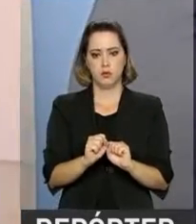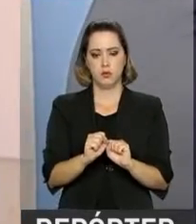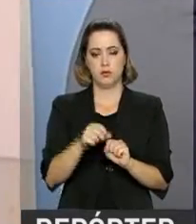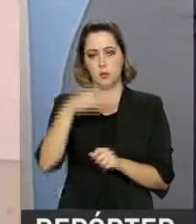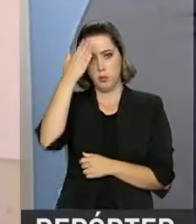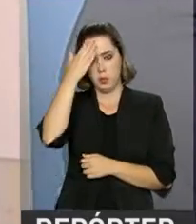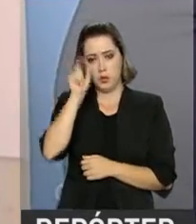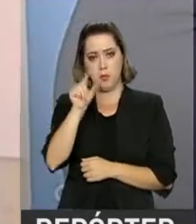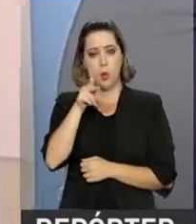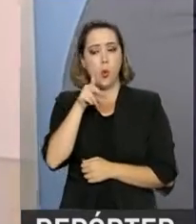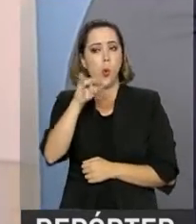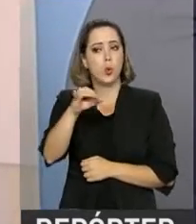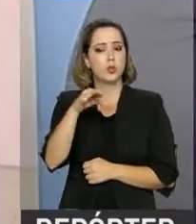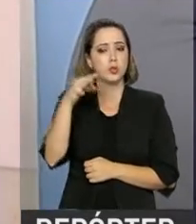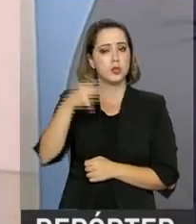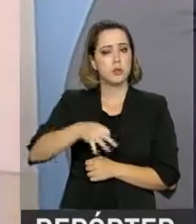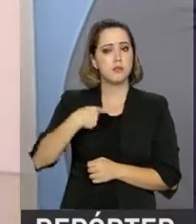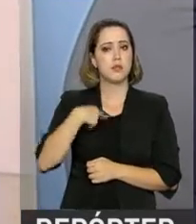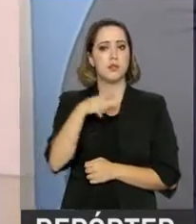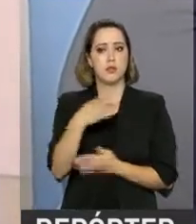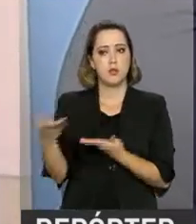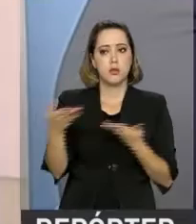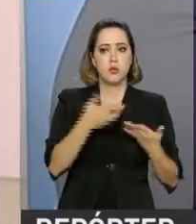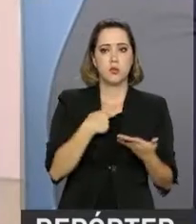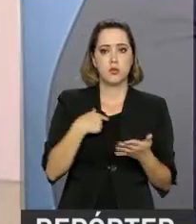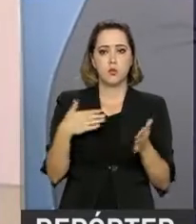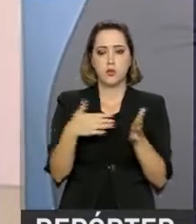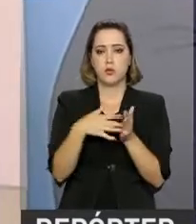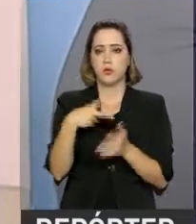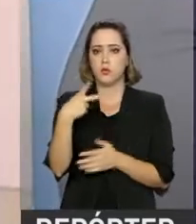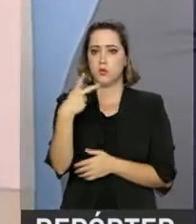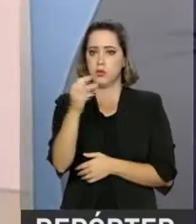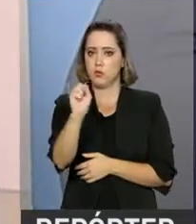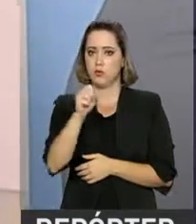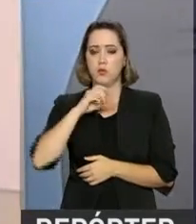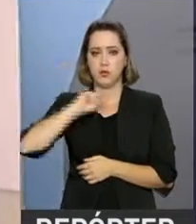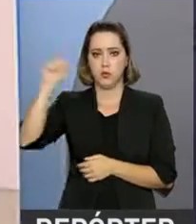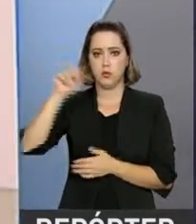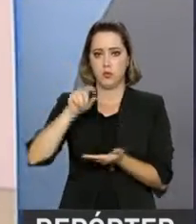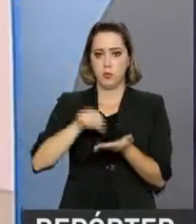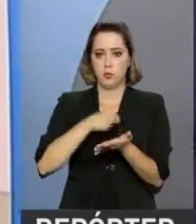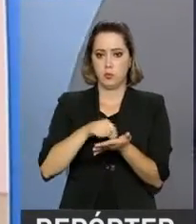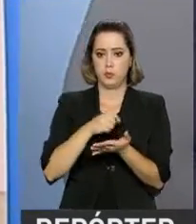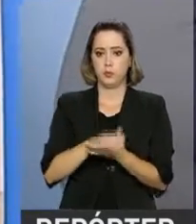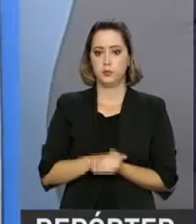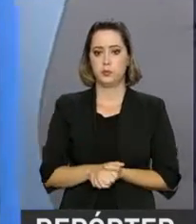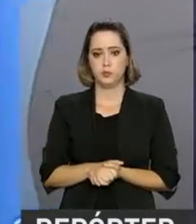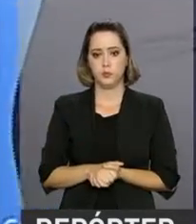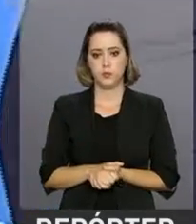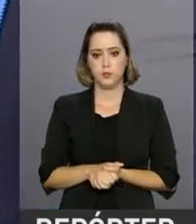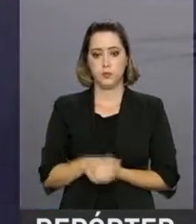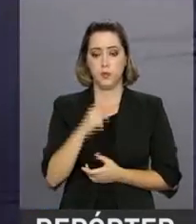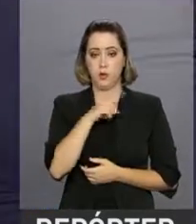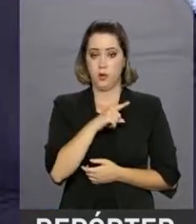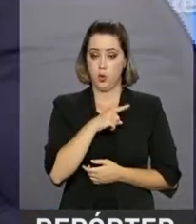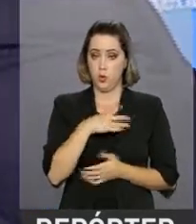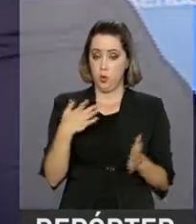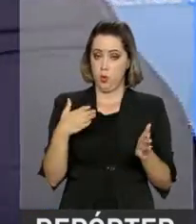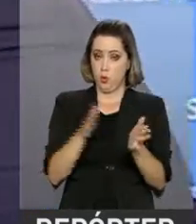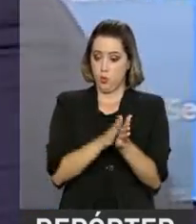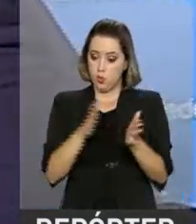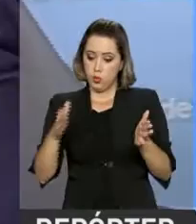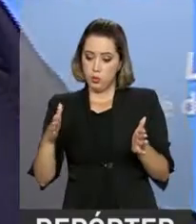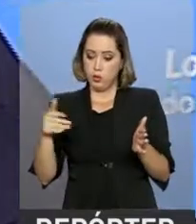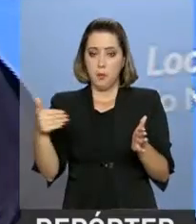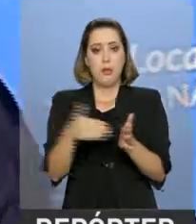quando as pessoas podem comparecer? Afinal, até dia 28 de abril as pessoas têm para preencher. O prazo final de entrega da declaração esse